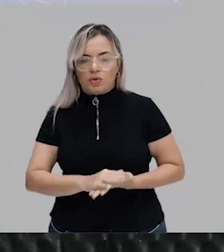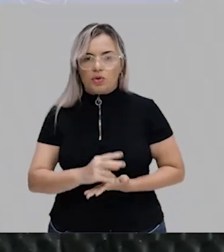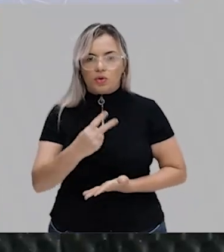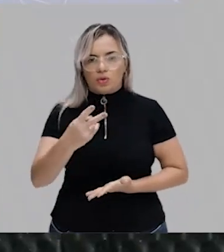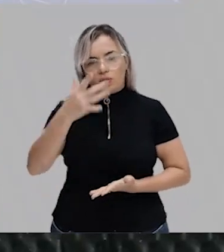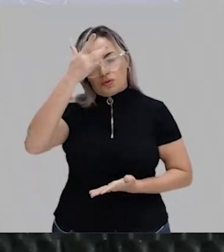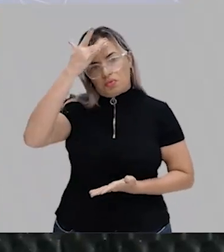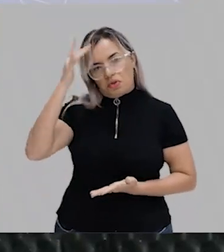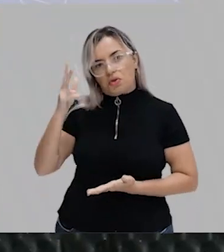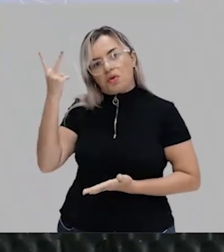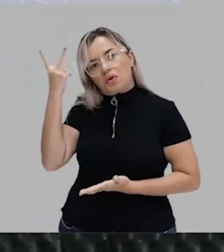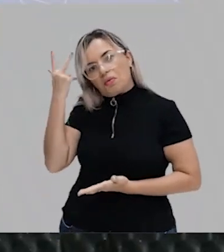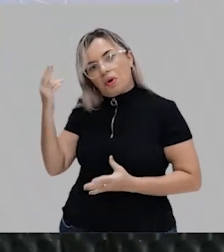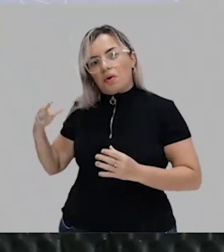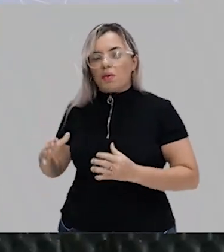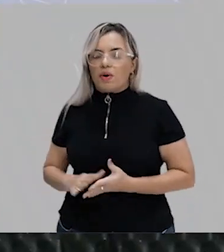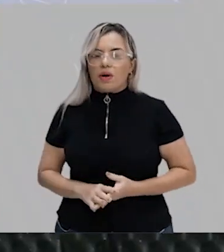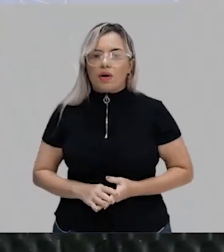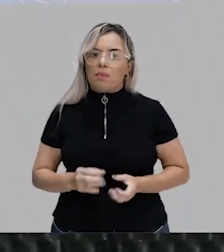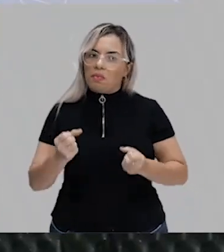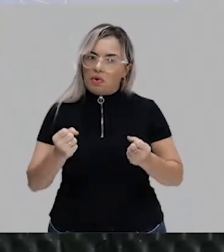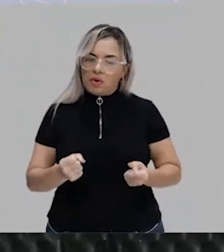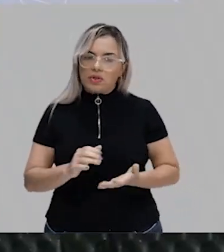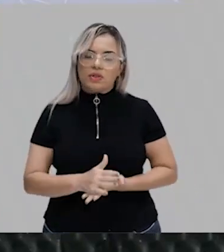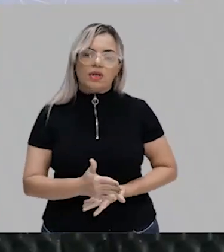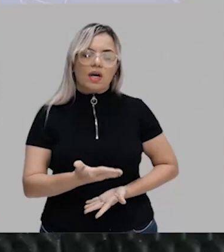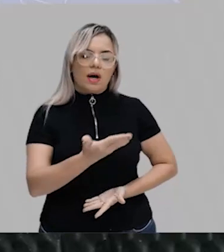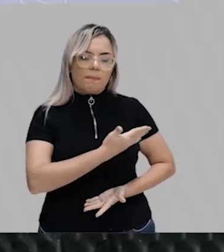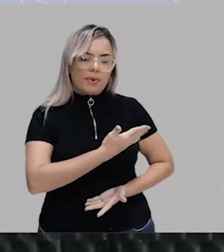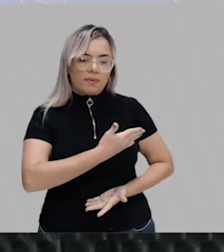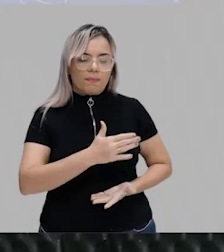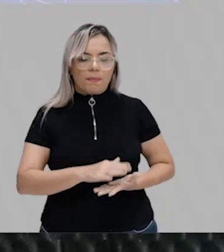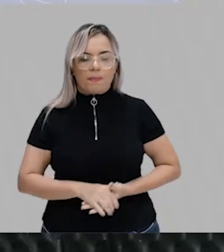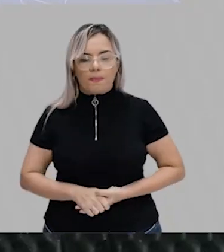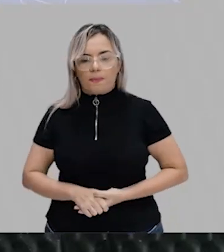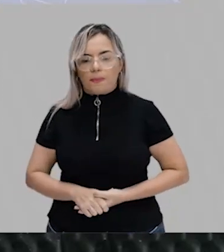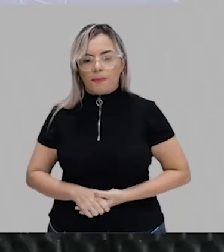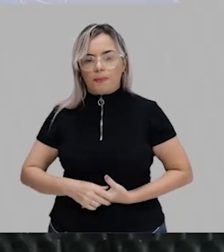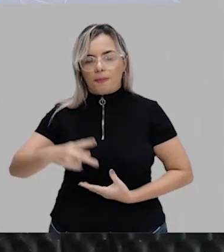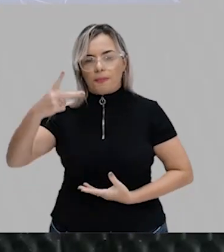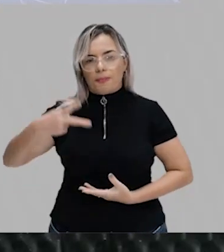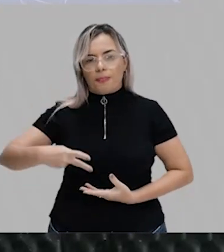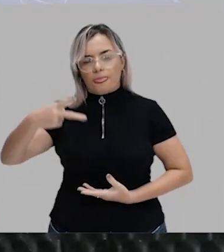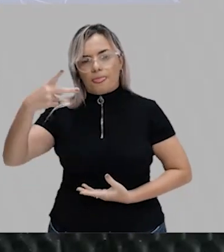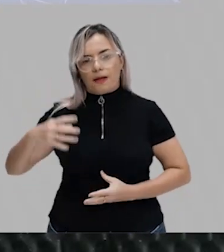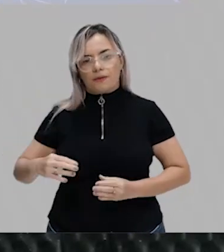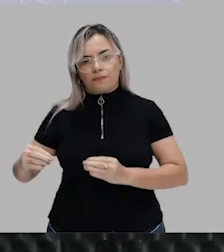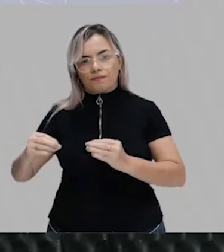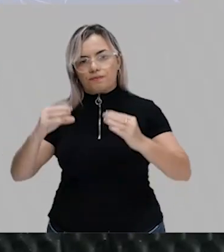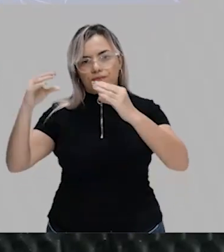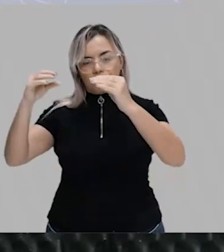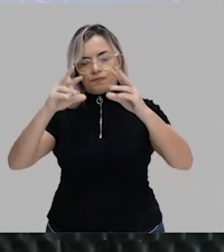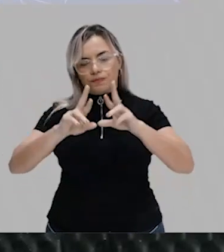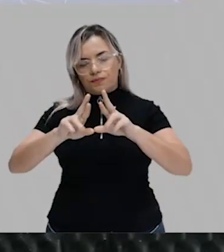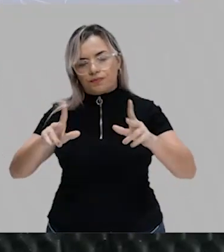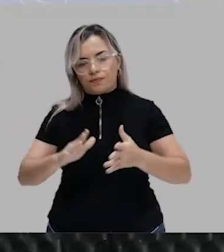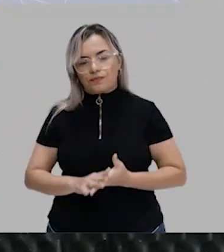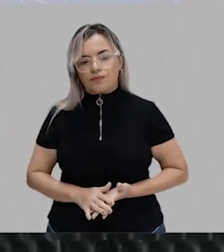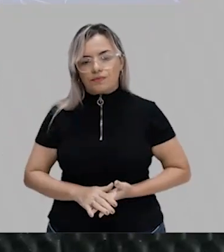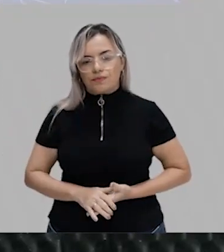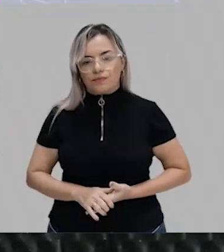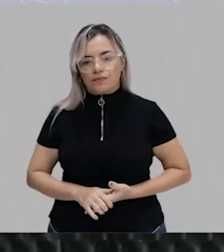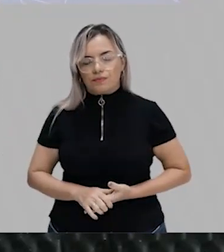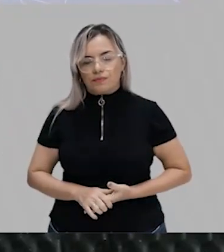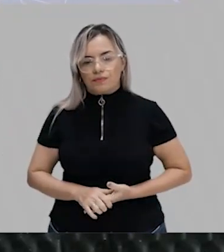pessoas comuns, que não... São dois amigos, dois colegas. Então, qual seria uma diferença? Embora eu não tenha no